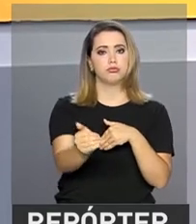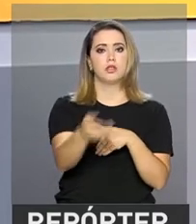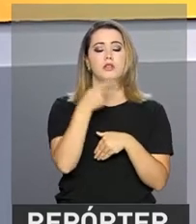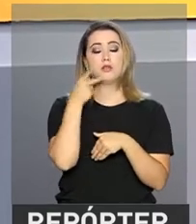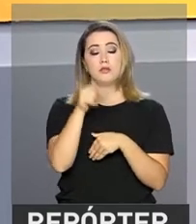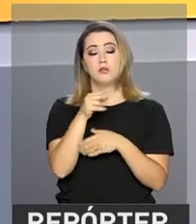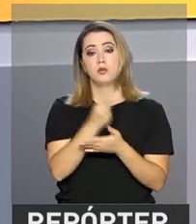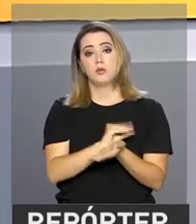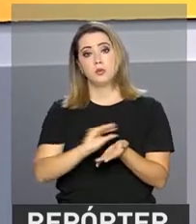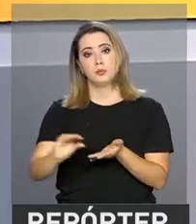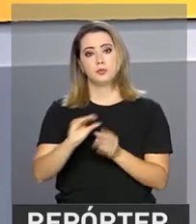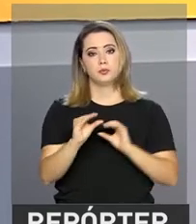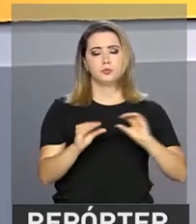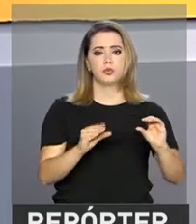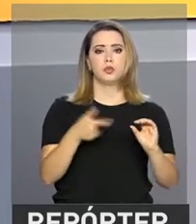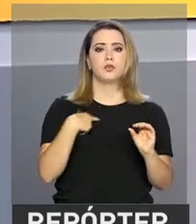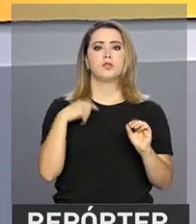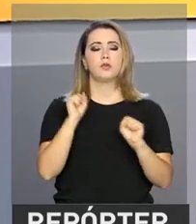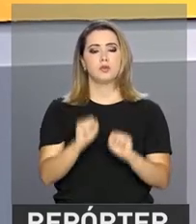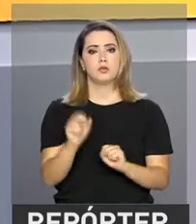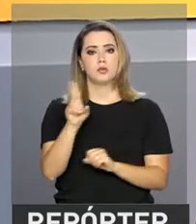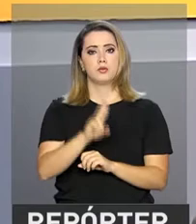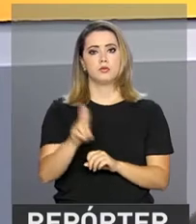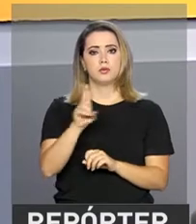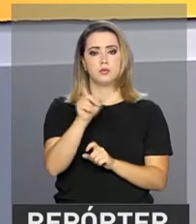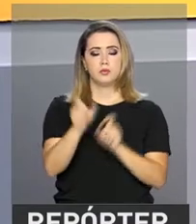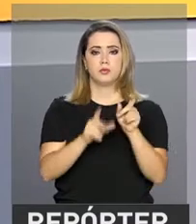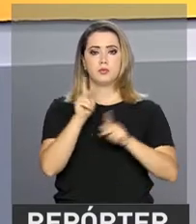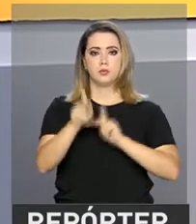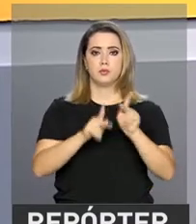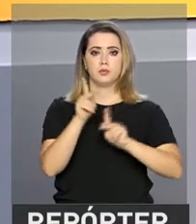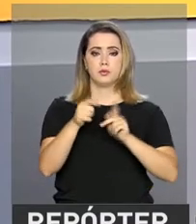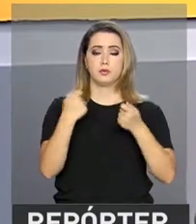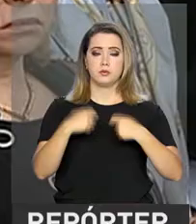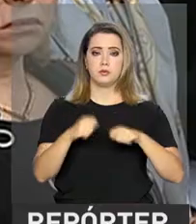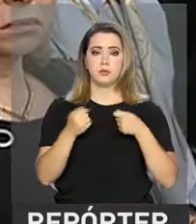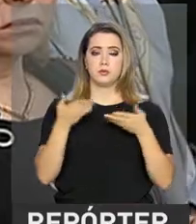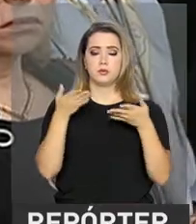recursos vão garantir o atendimento à população que depende desses hospitais.